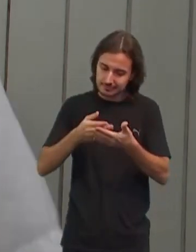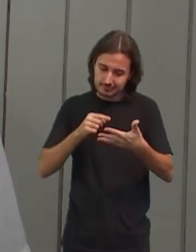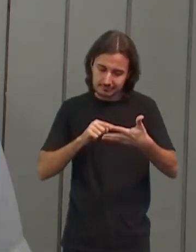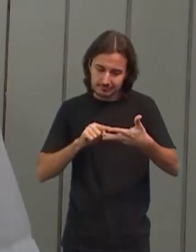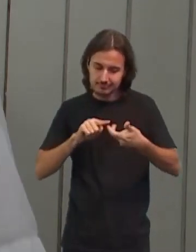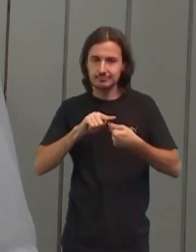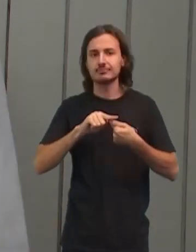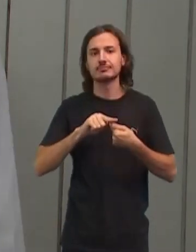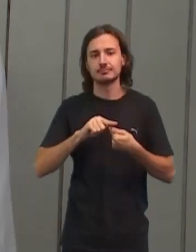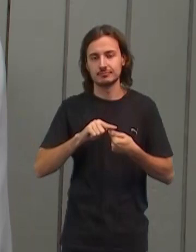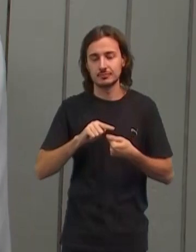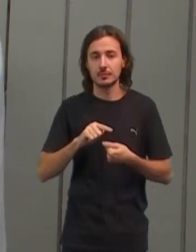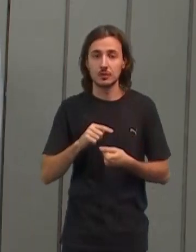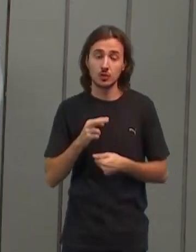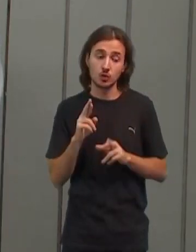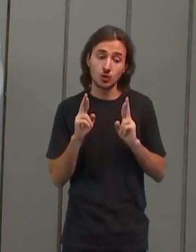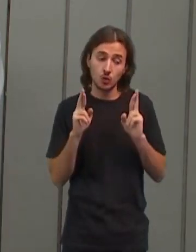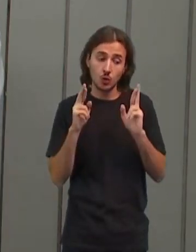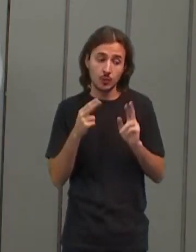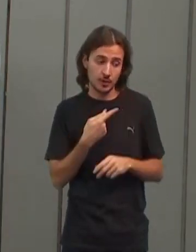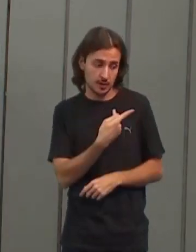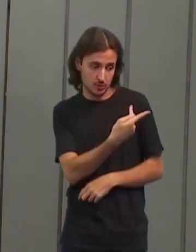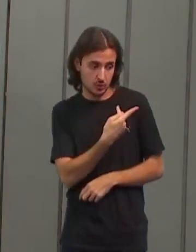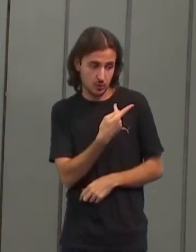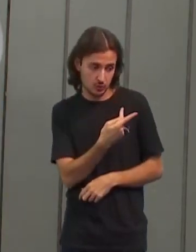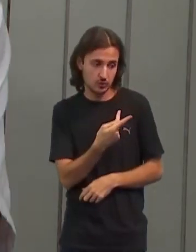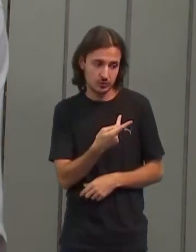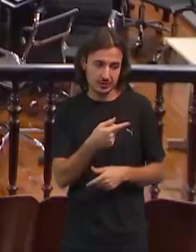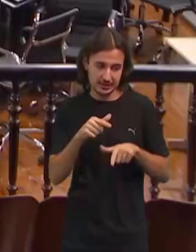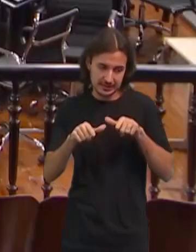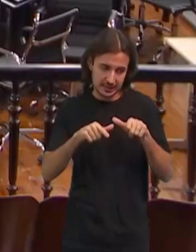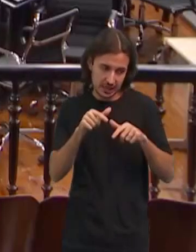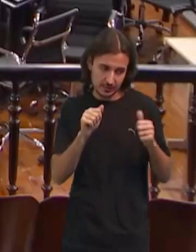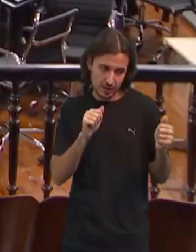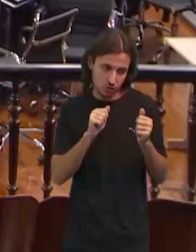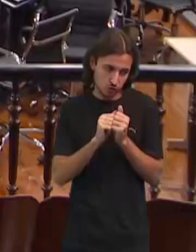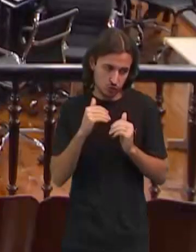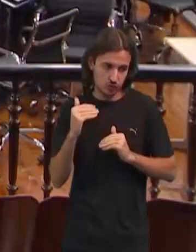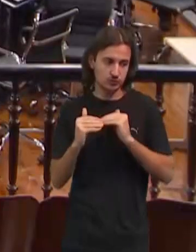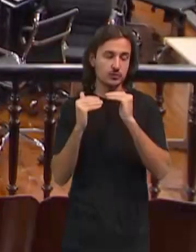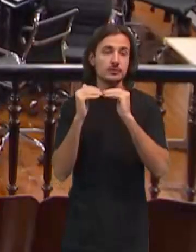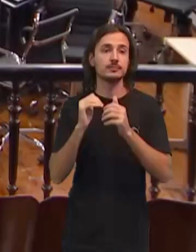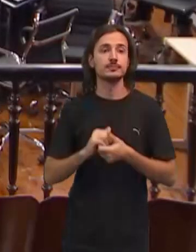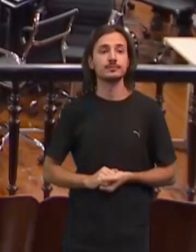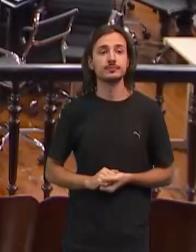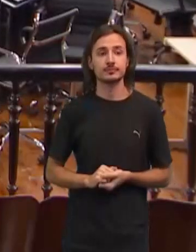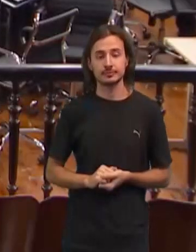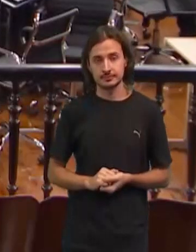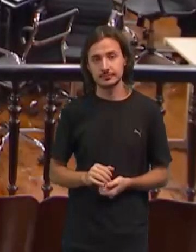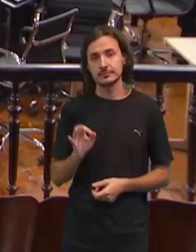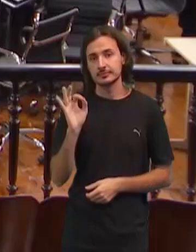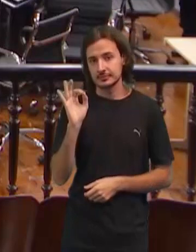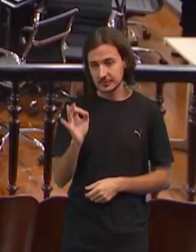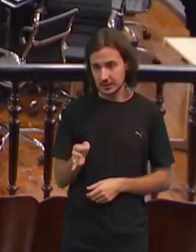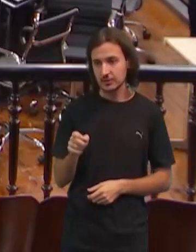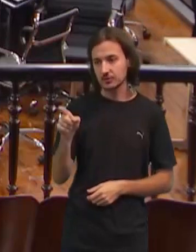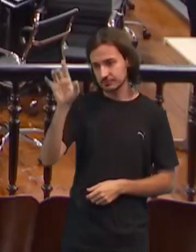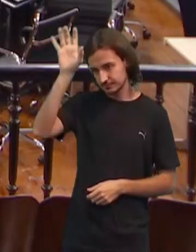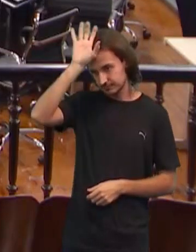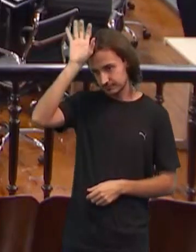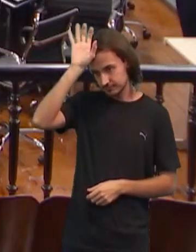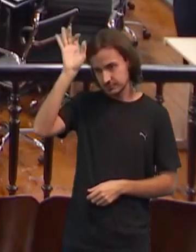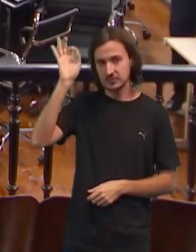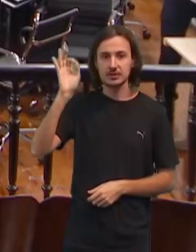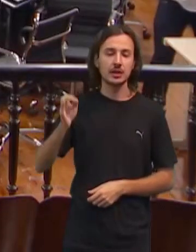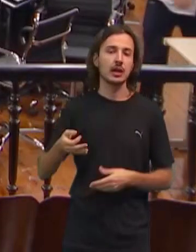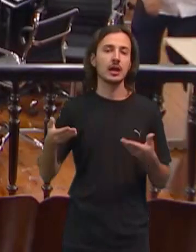possa fazer esse trabalho aqui nessa casa. Obrigado. Muito bem, vereador Wagner de Oliveira. Então,